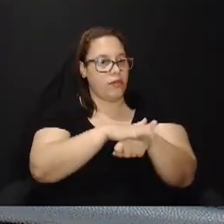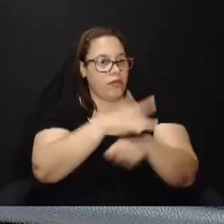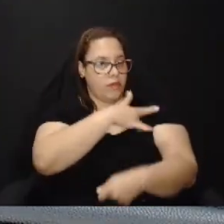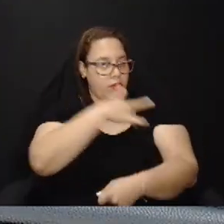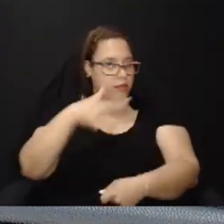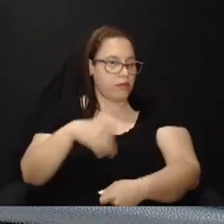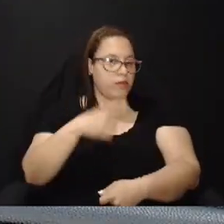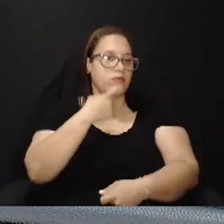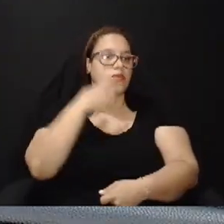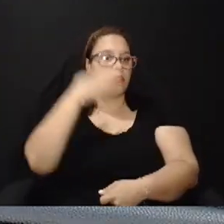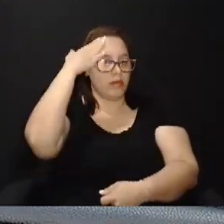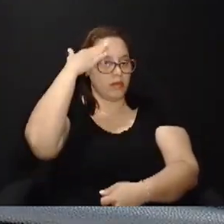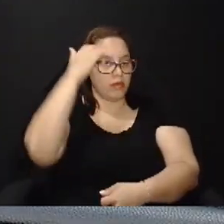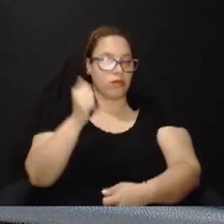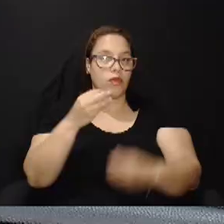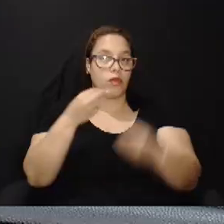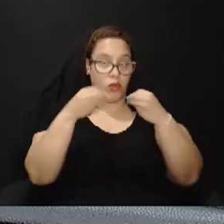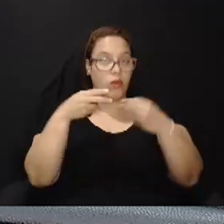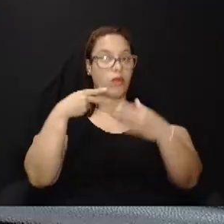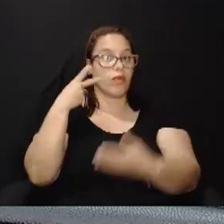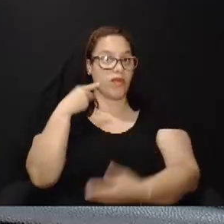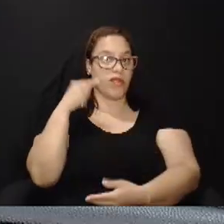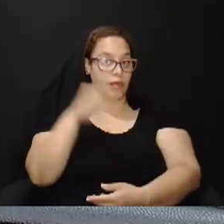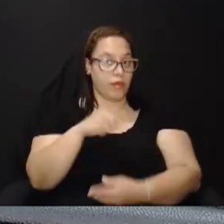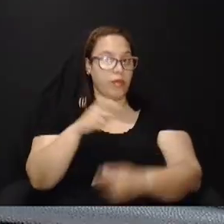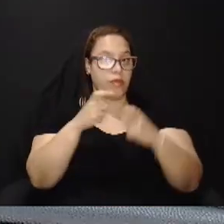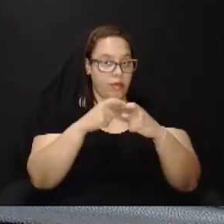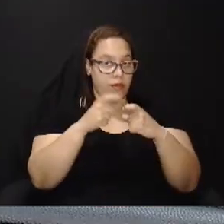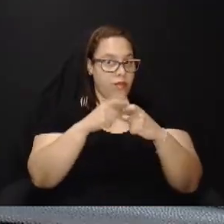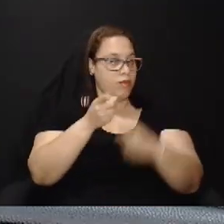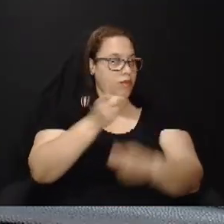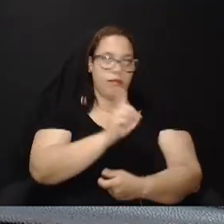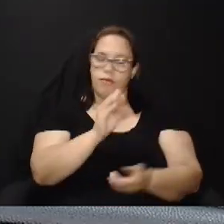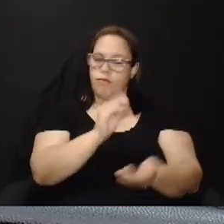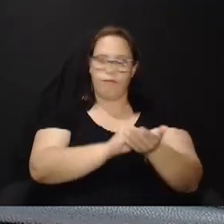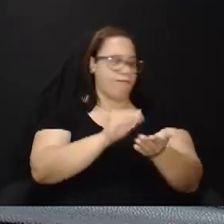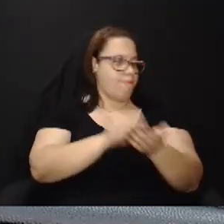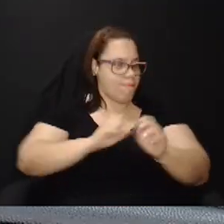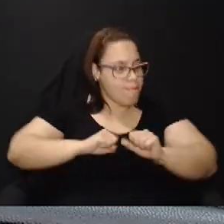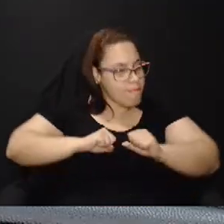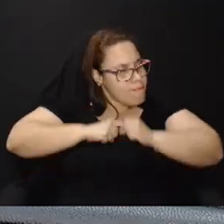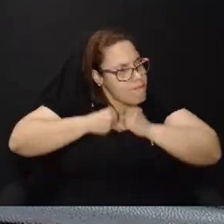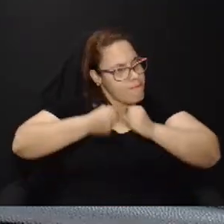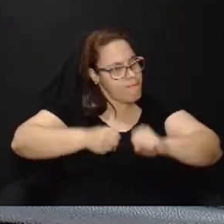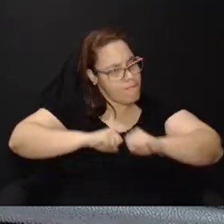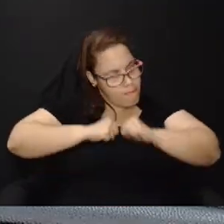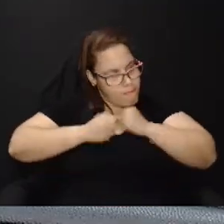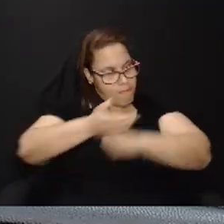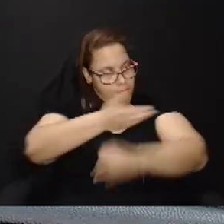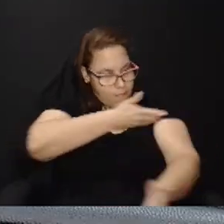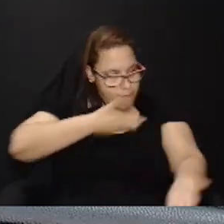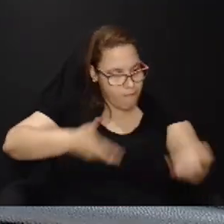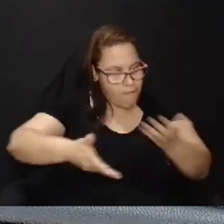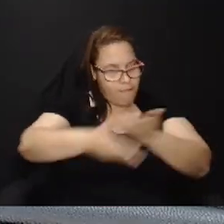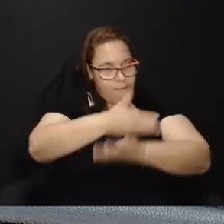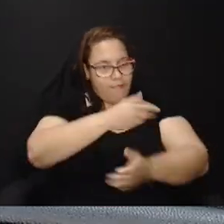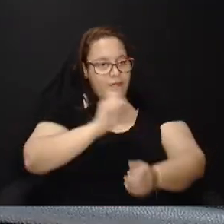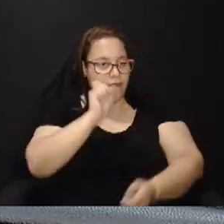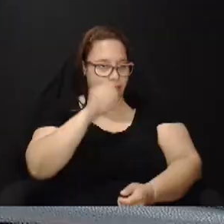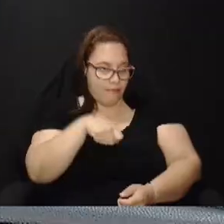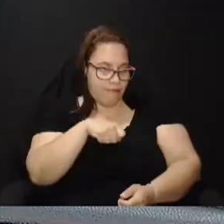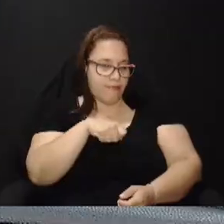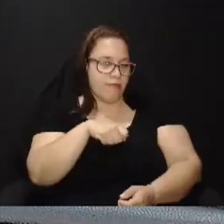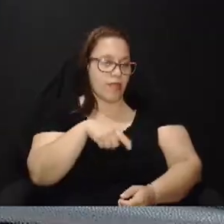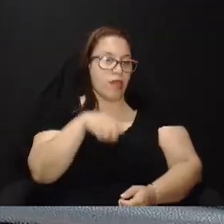que, como vereador aqui, como médico, não faltará esforço deste vereador aqui para estar conduzindo essa situação. E aí tem ainda